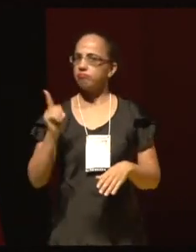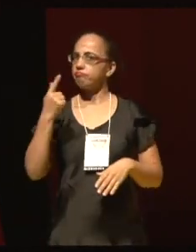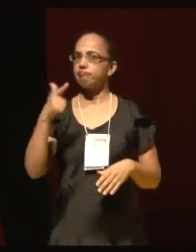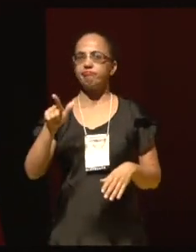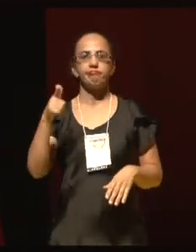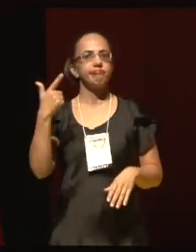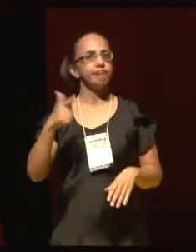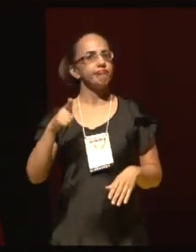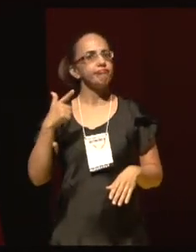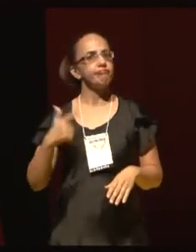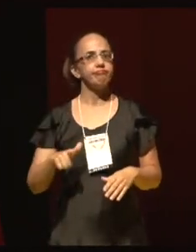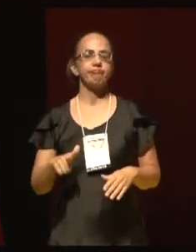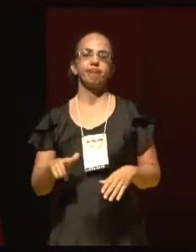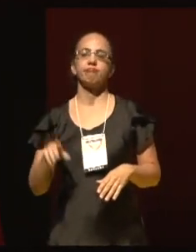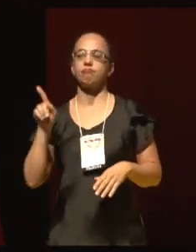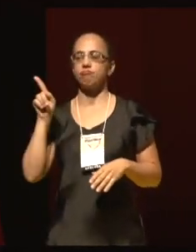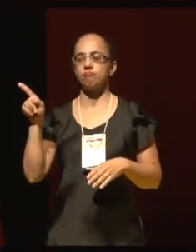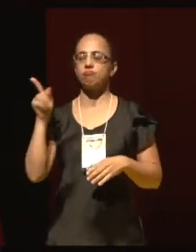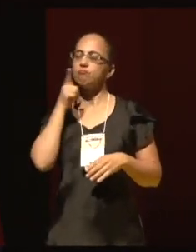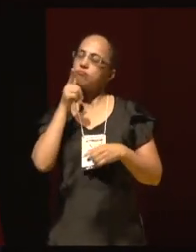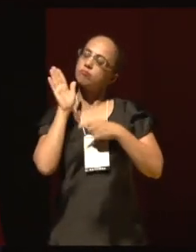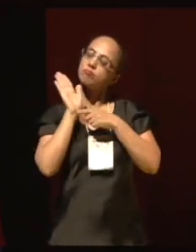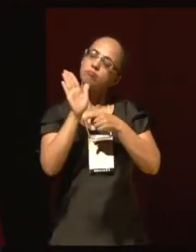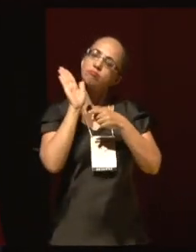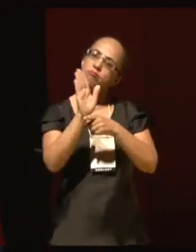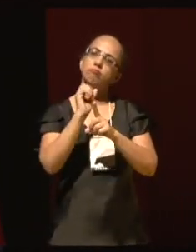Está ajudando a sociedade.